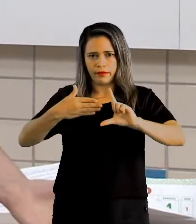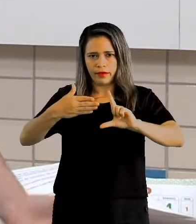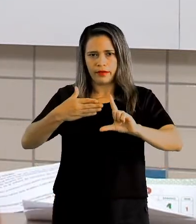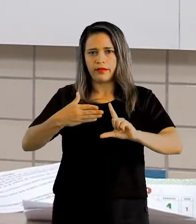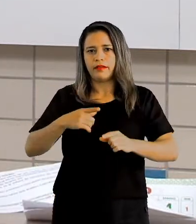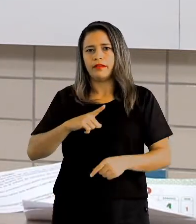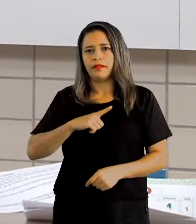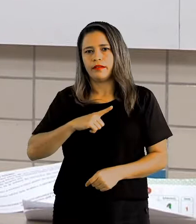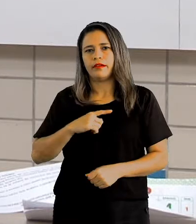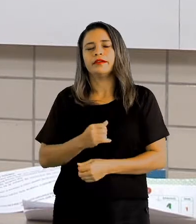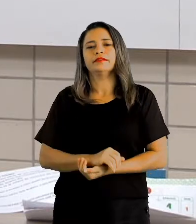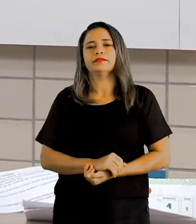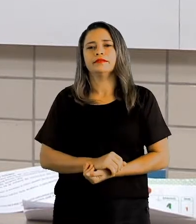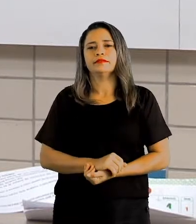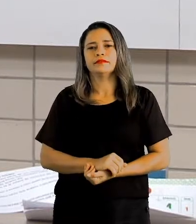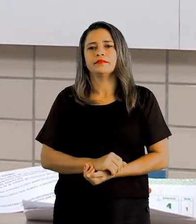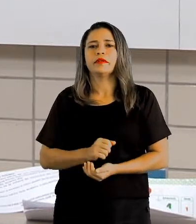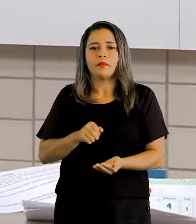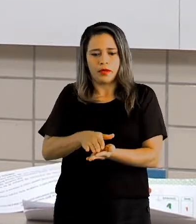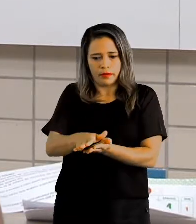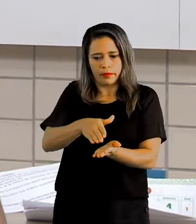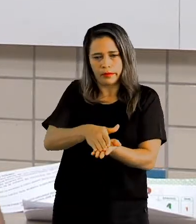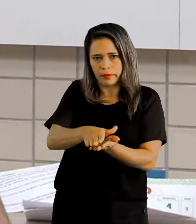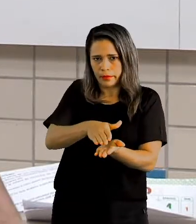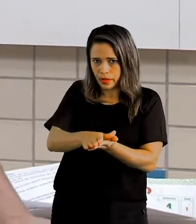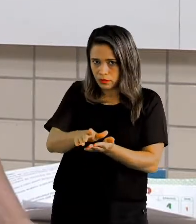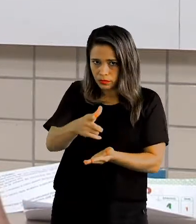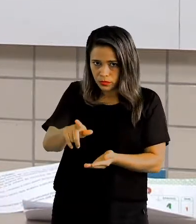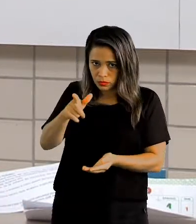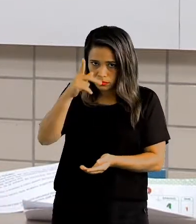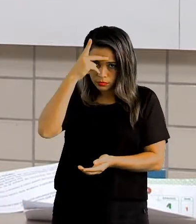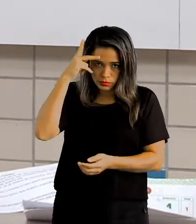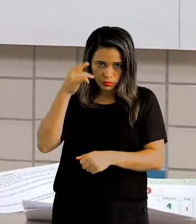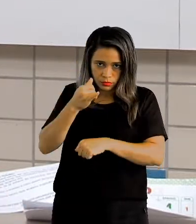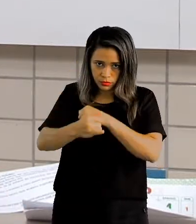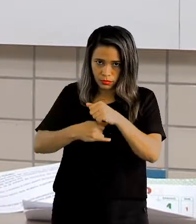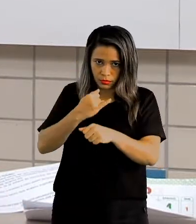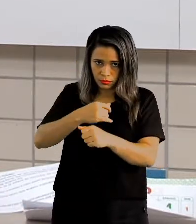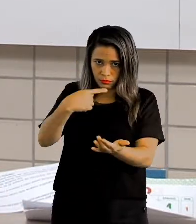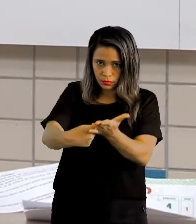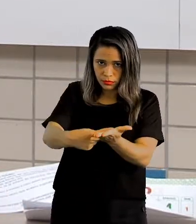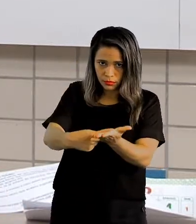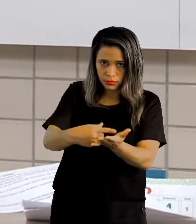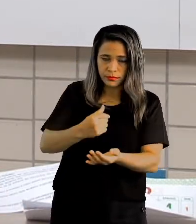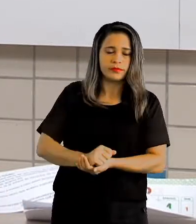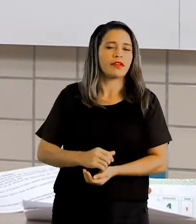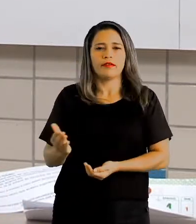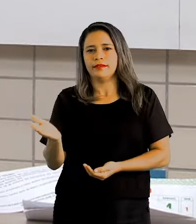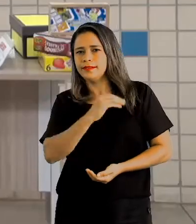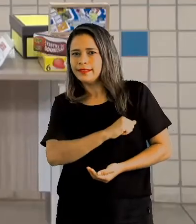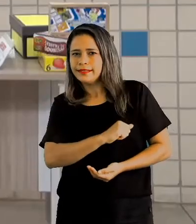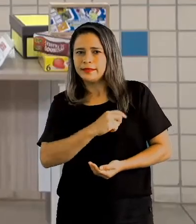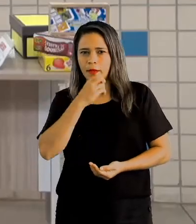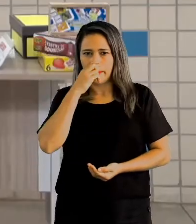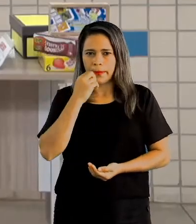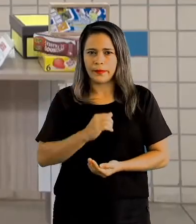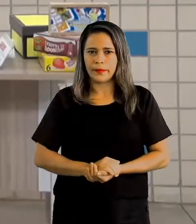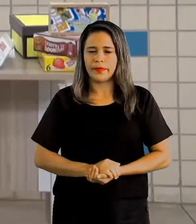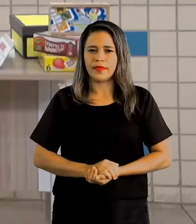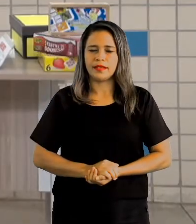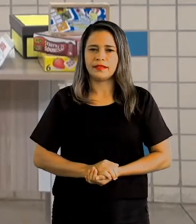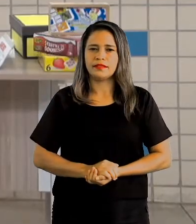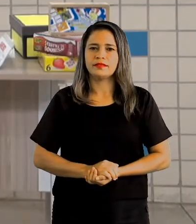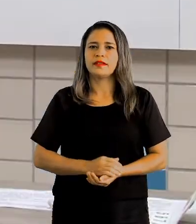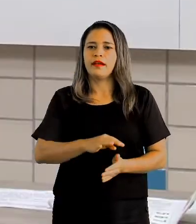para acessar a plataforma, impresso para quem não tiver acesso à internet, combinado? Então vamos lá? Inteira é